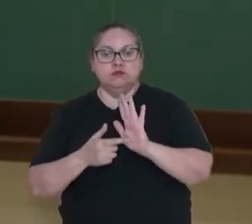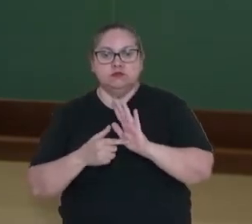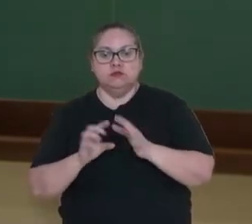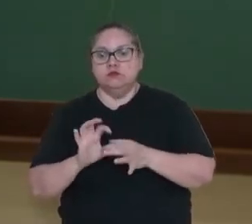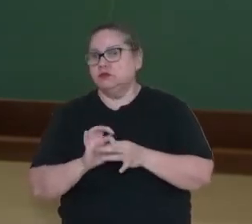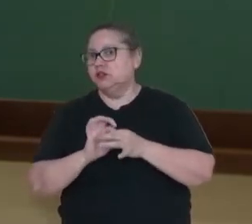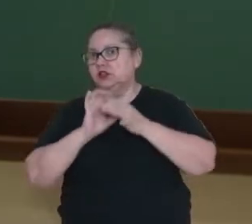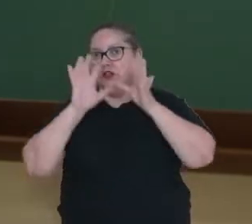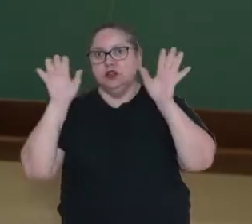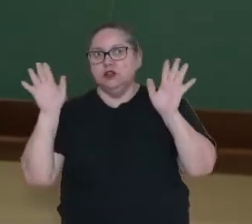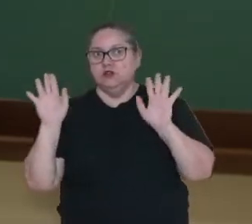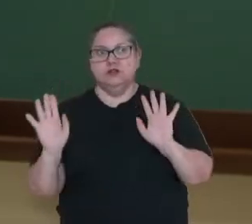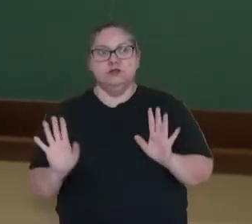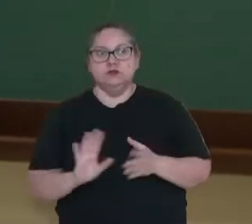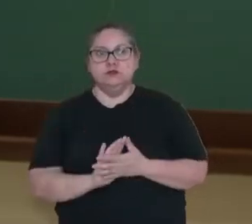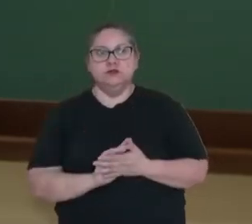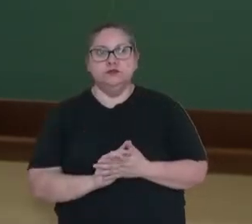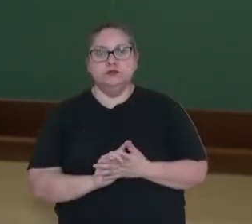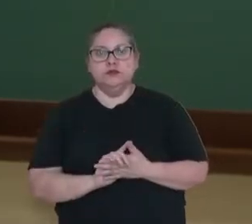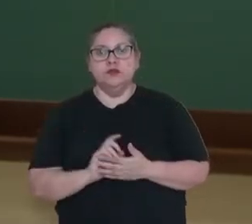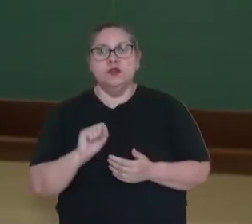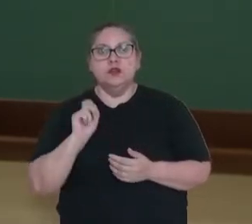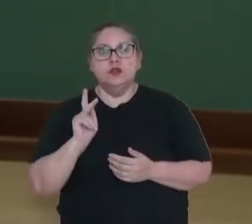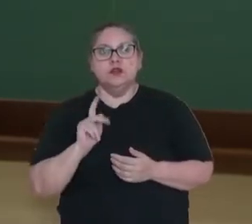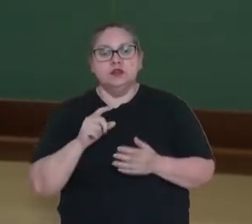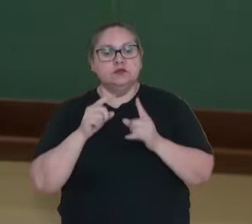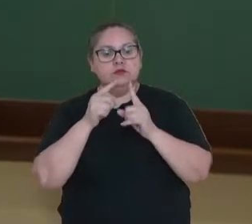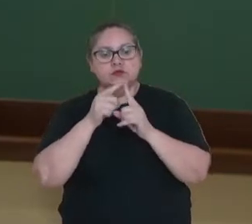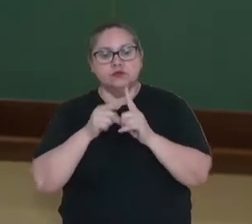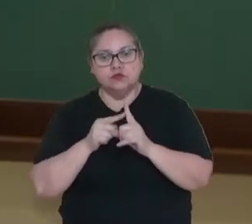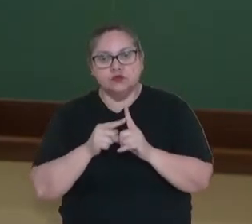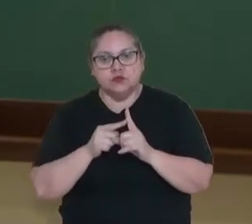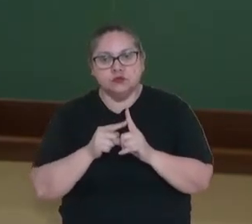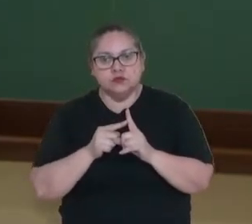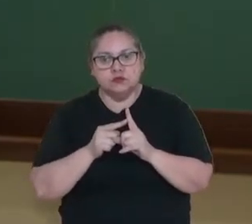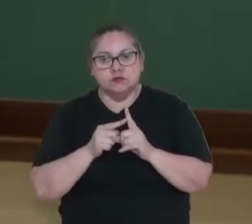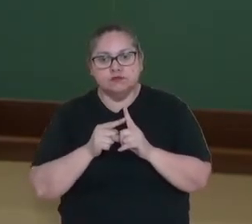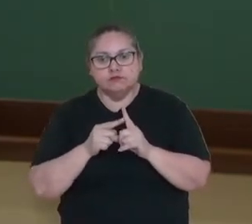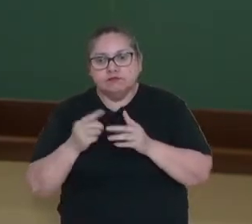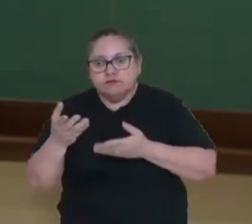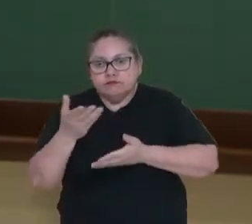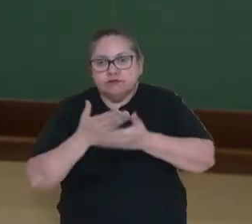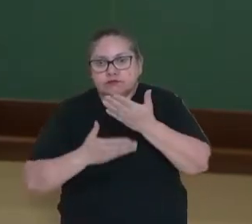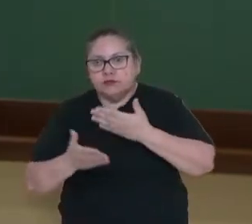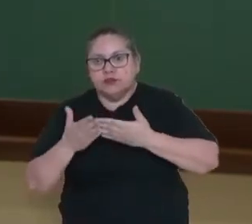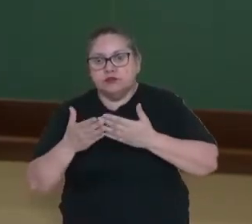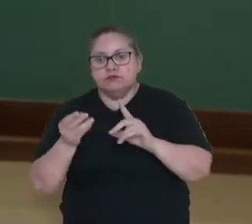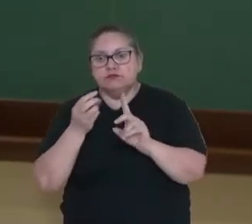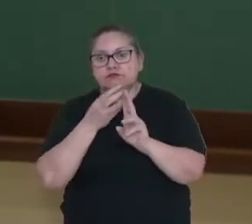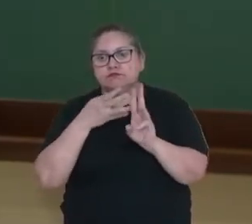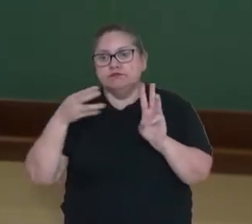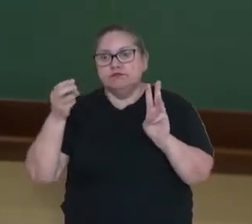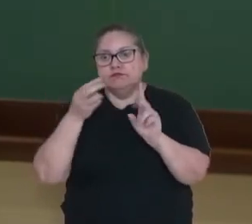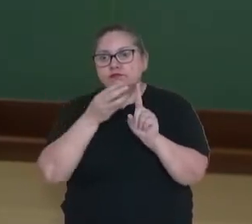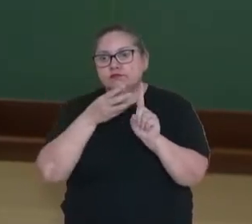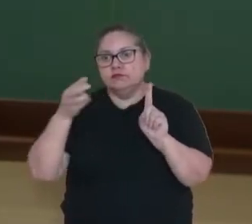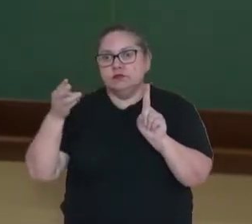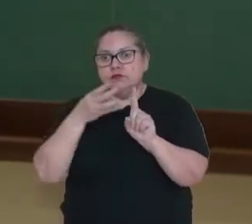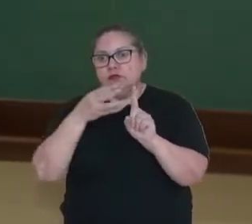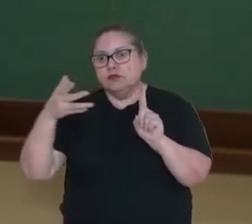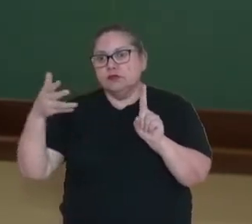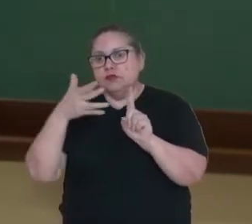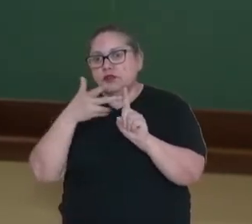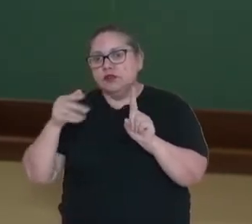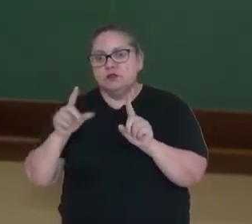de forma involuntária, tá? É um tipo de interlocução não verbal, ou seja, de